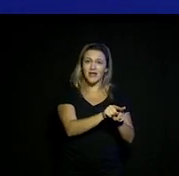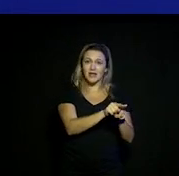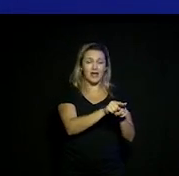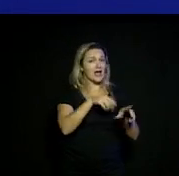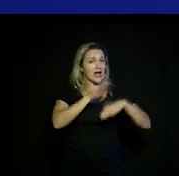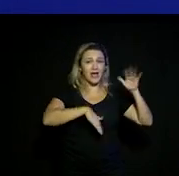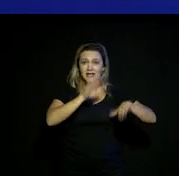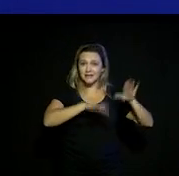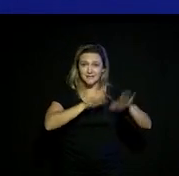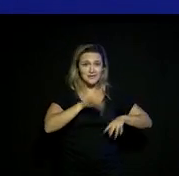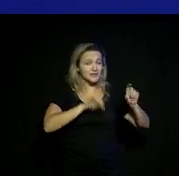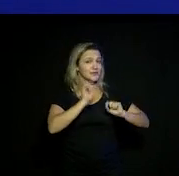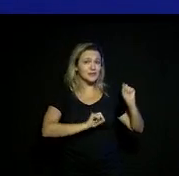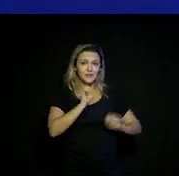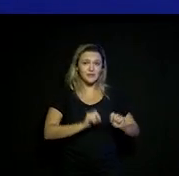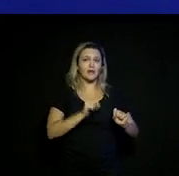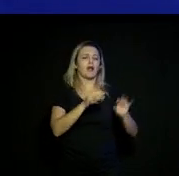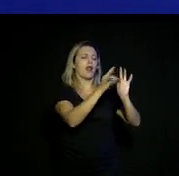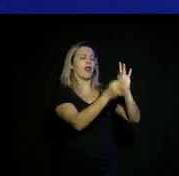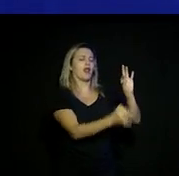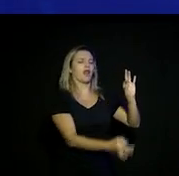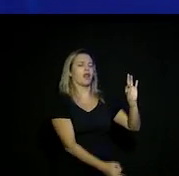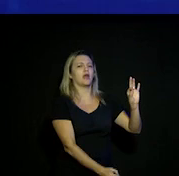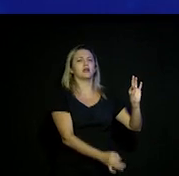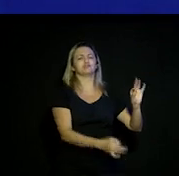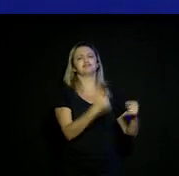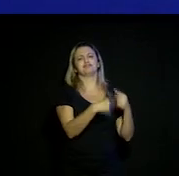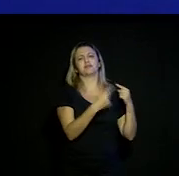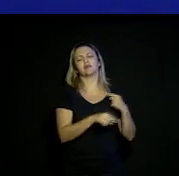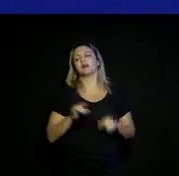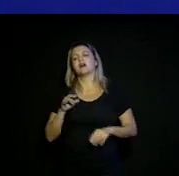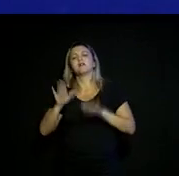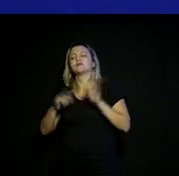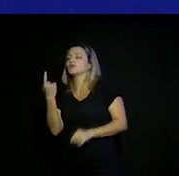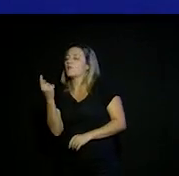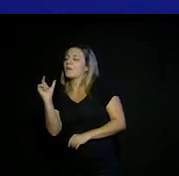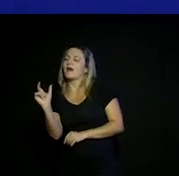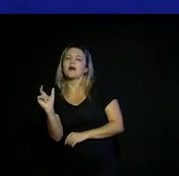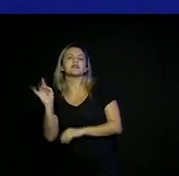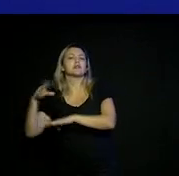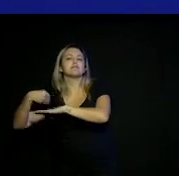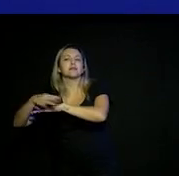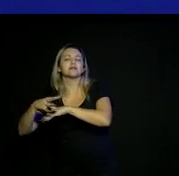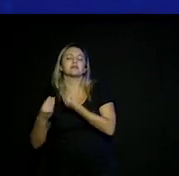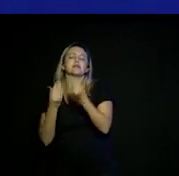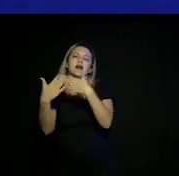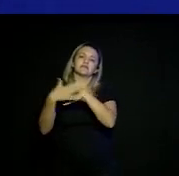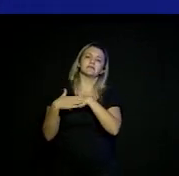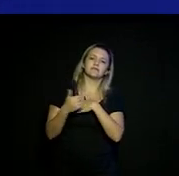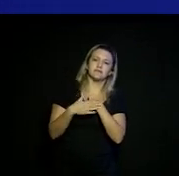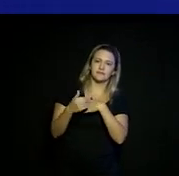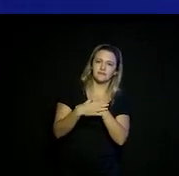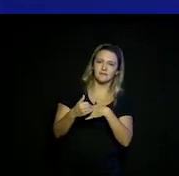sentido, vale uma palavra que traz consolo a quem a ouve. Você já disse a sua palavra?